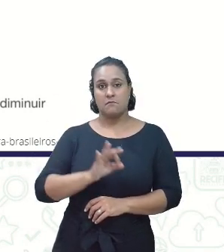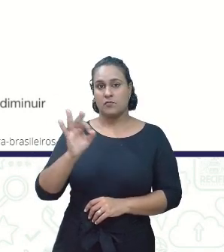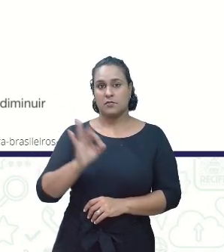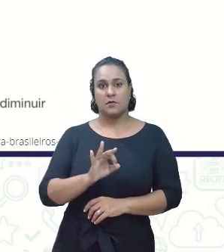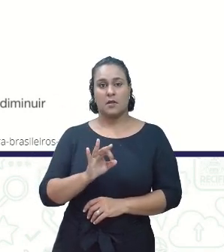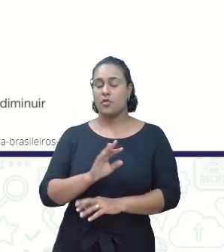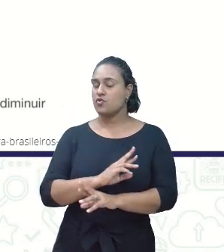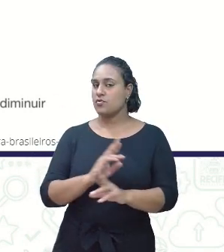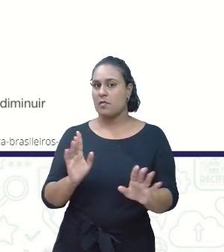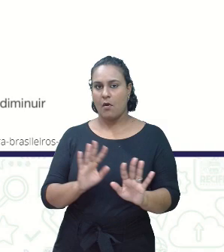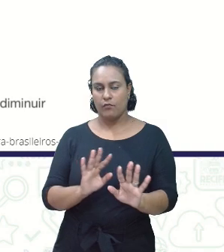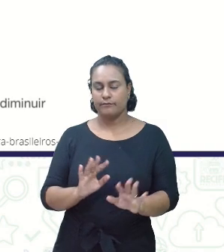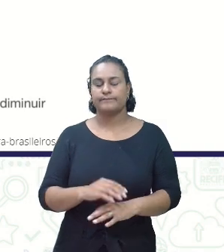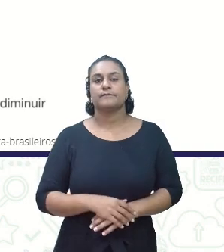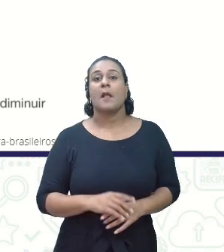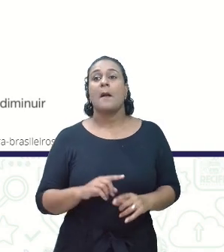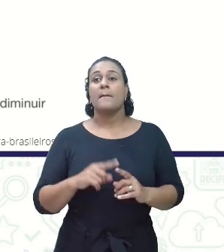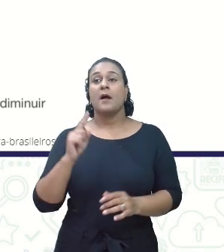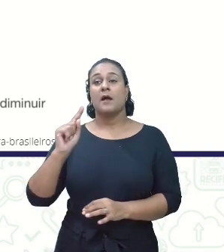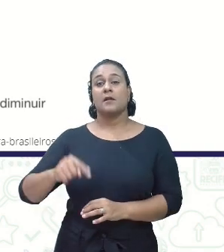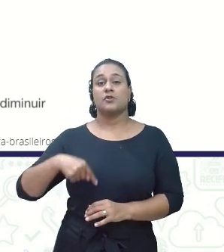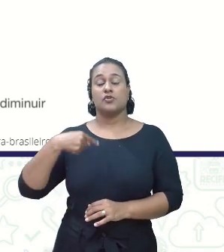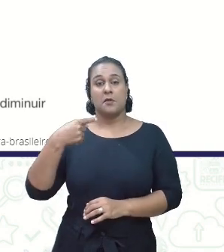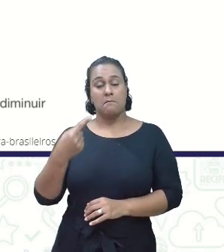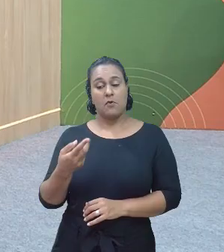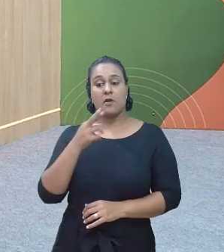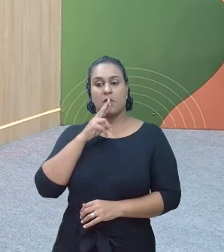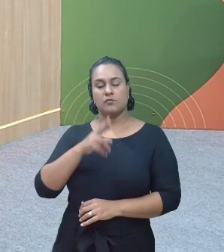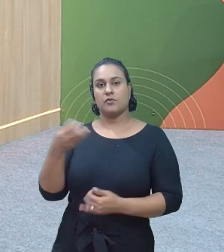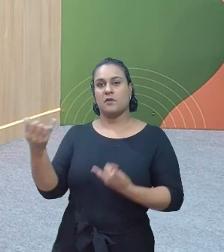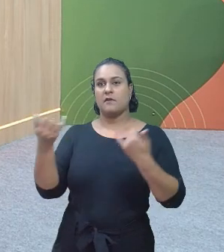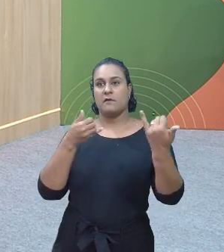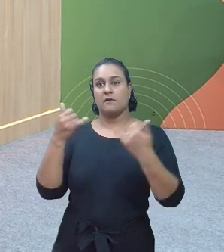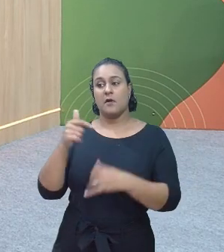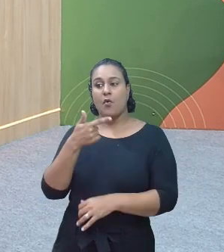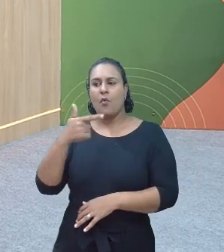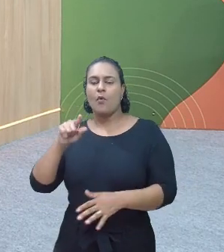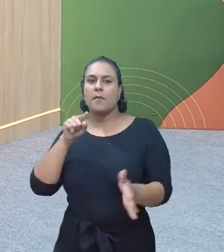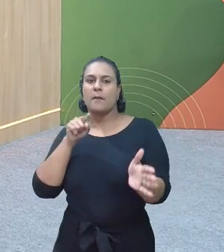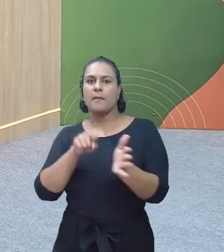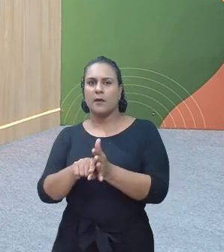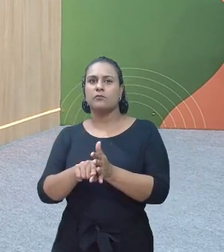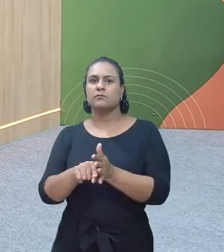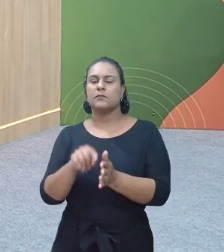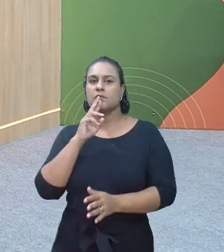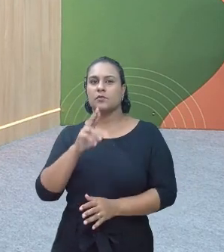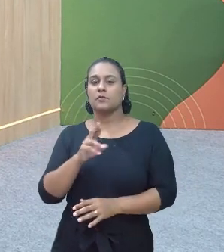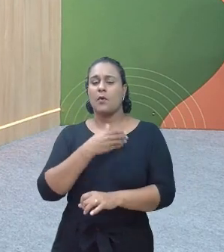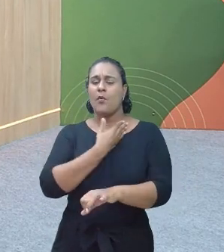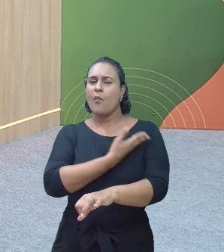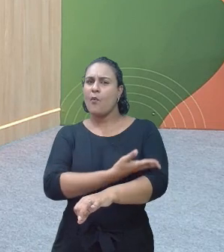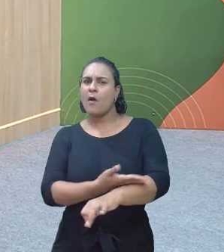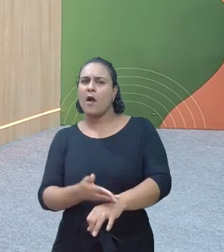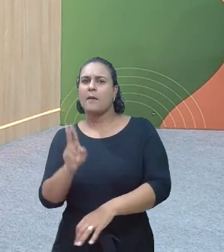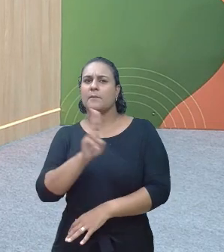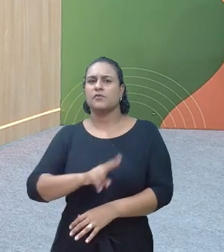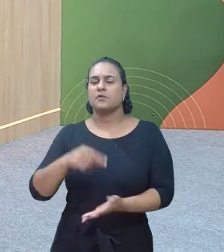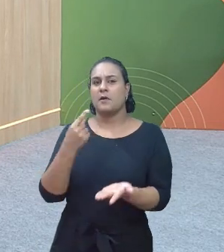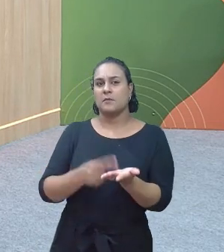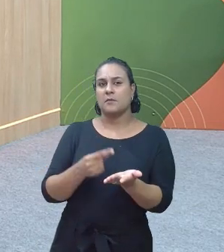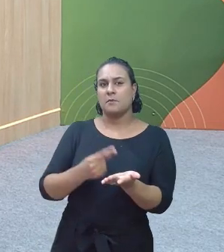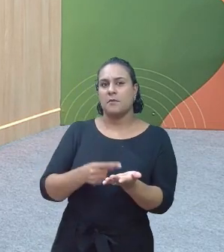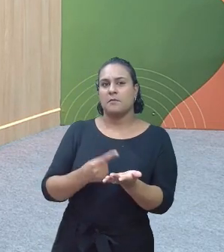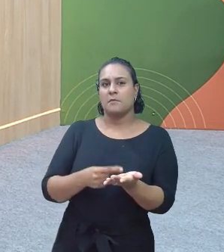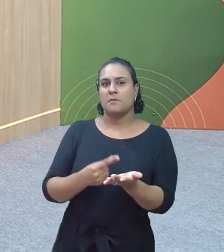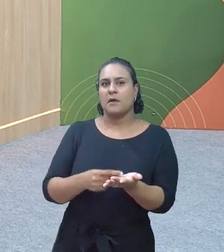ainda. Mas depois de responder essa informação, eles responderam outra pergunta. esse hábito de uso de aplicativo de